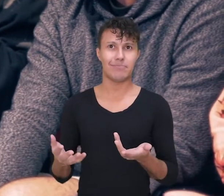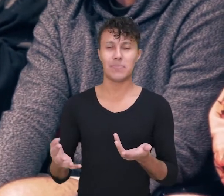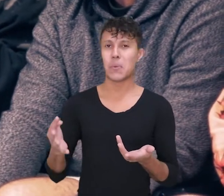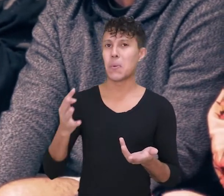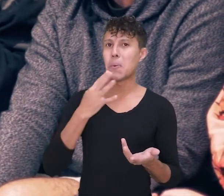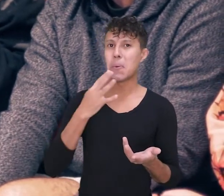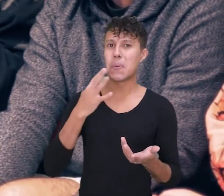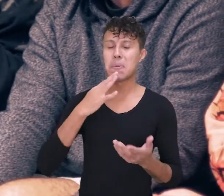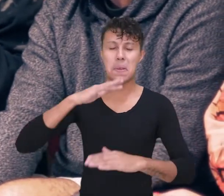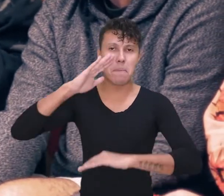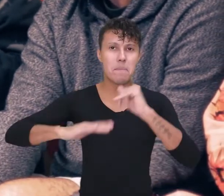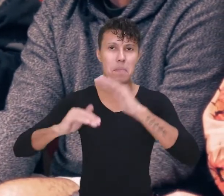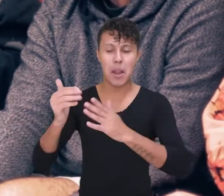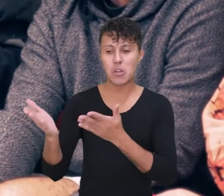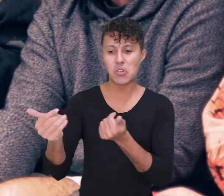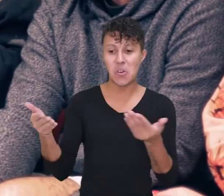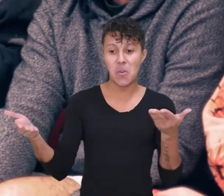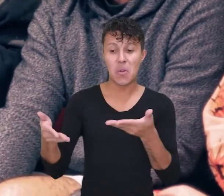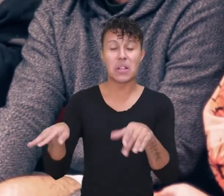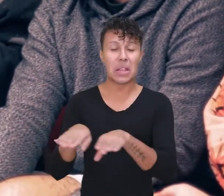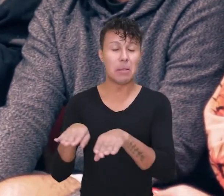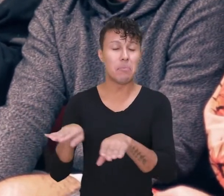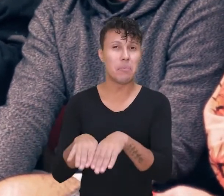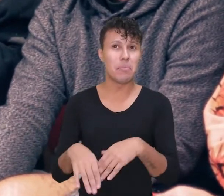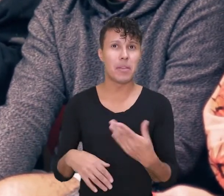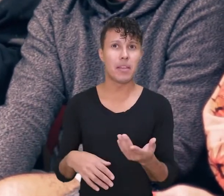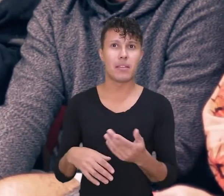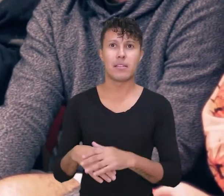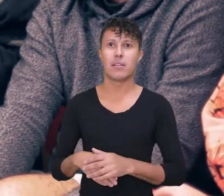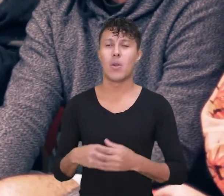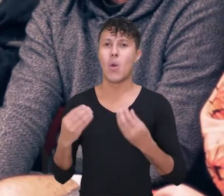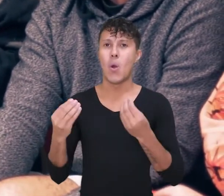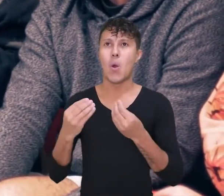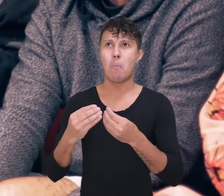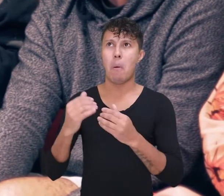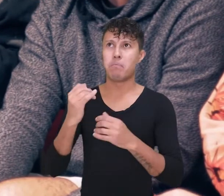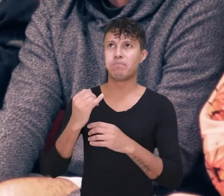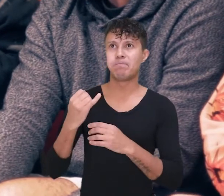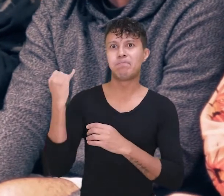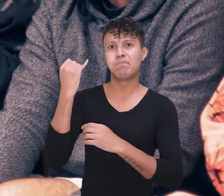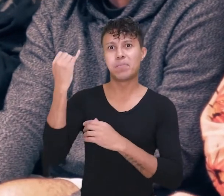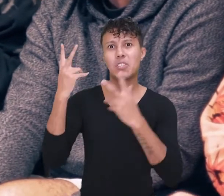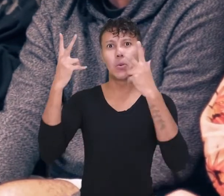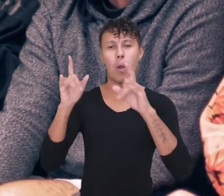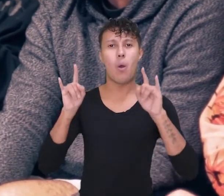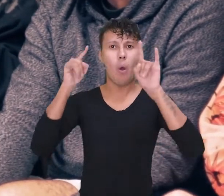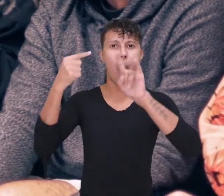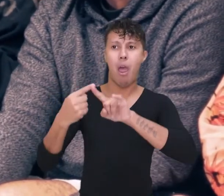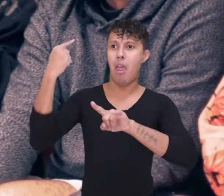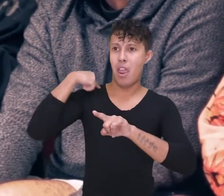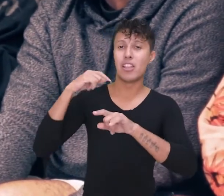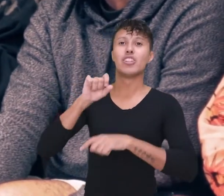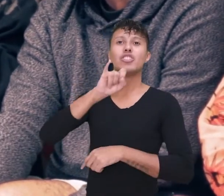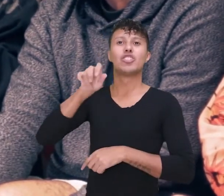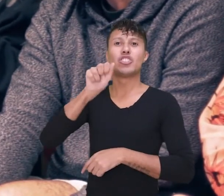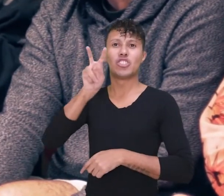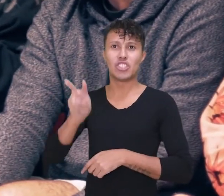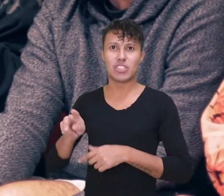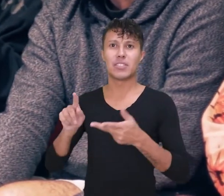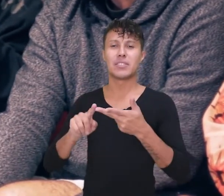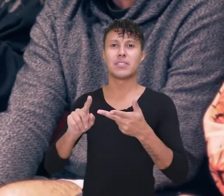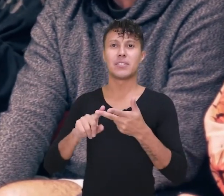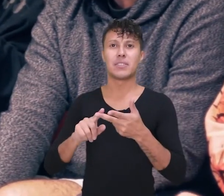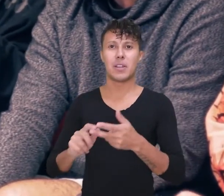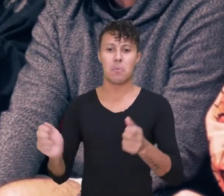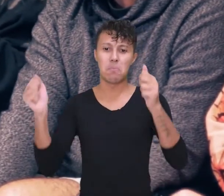mais conhecida, né, mais praticada pela juventude hoje, talvez chegue um dia em que ele não seja mais tão relevante, assim como o rock já foi relevante, o jazz já foi relevante, o